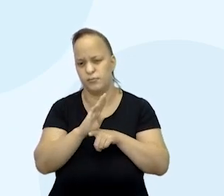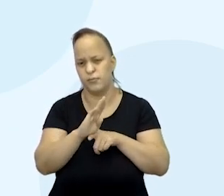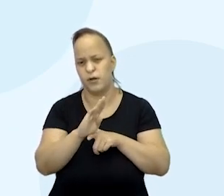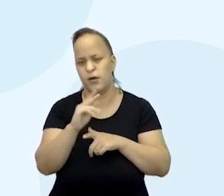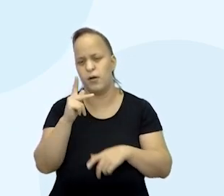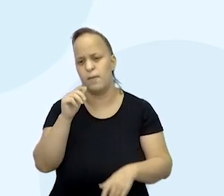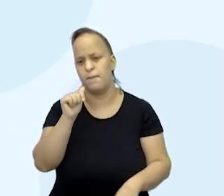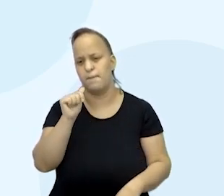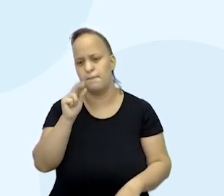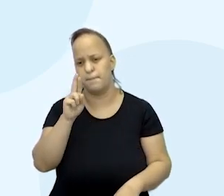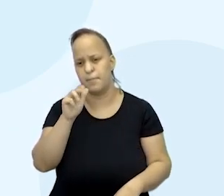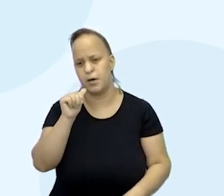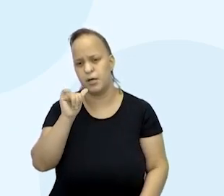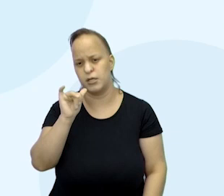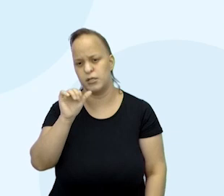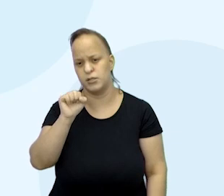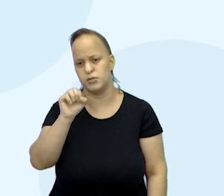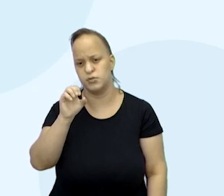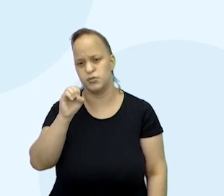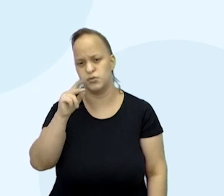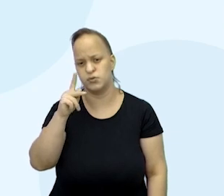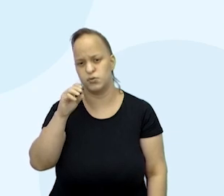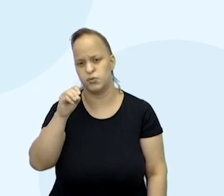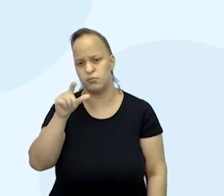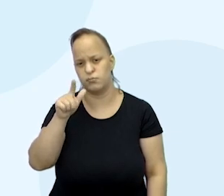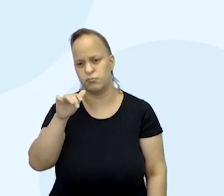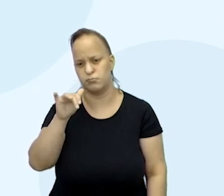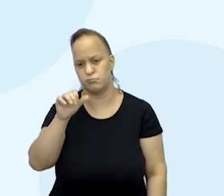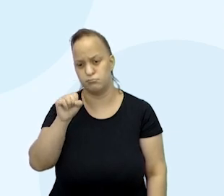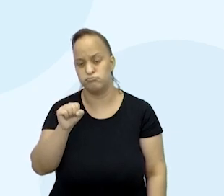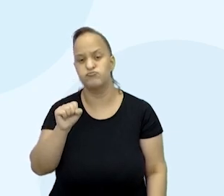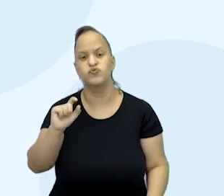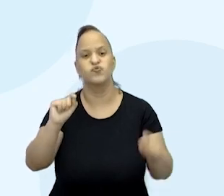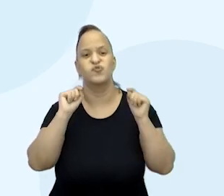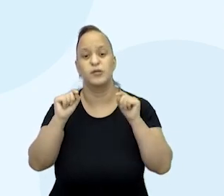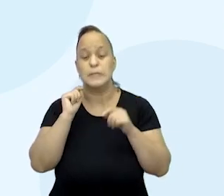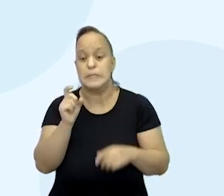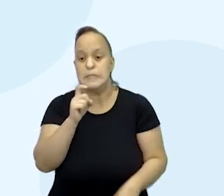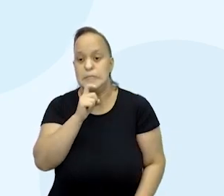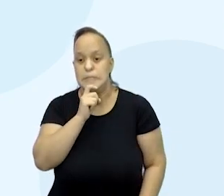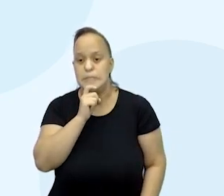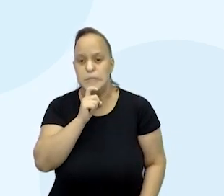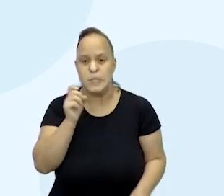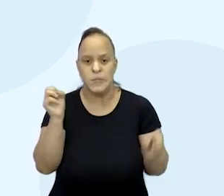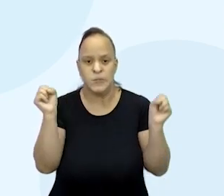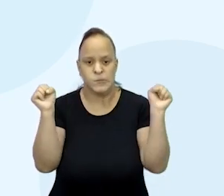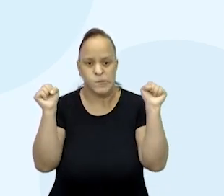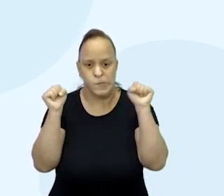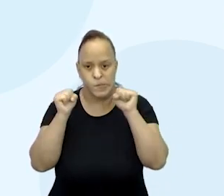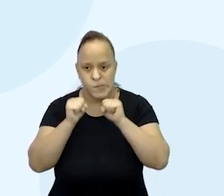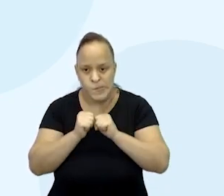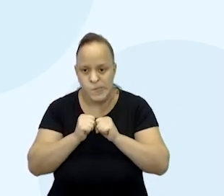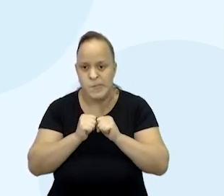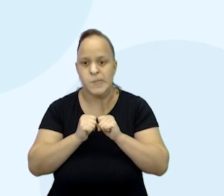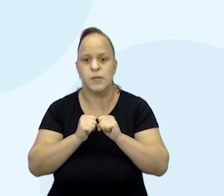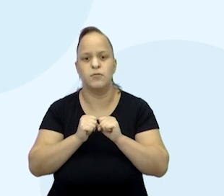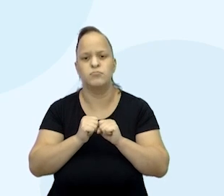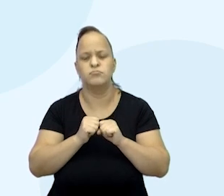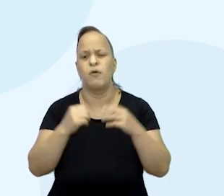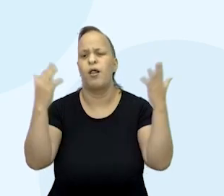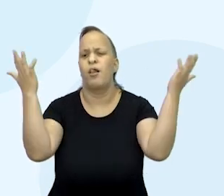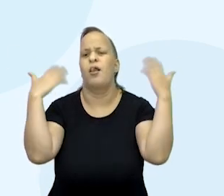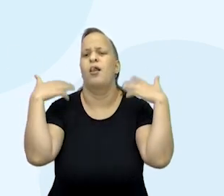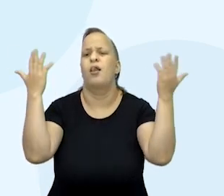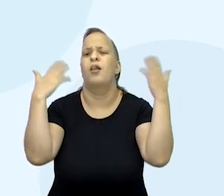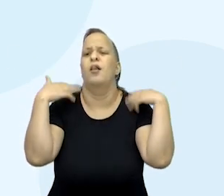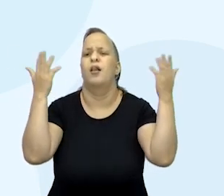tropical de altitude, com um inverno seco e ameno e um verão quente e úmido, parecido